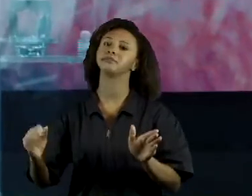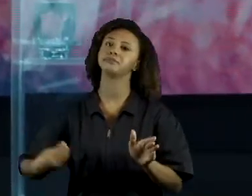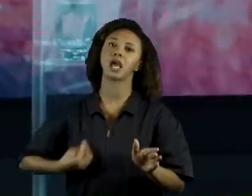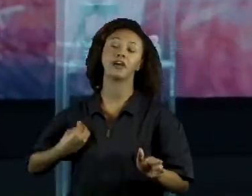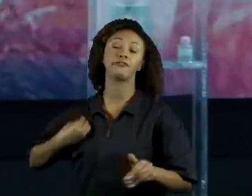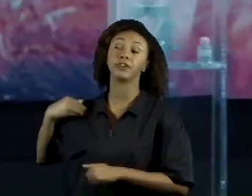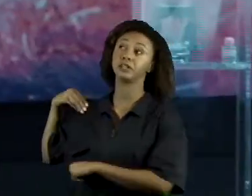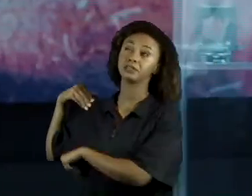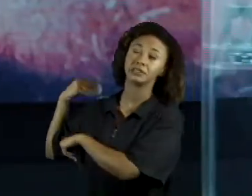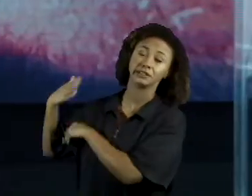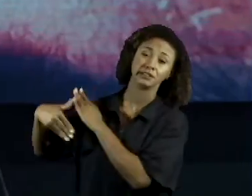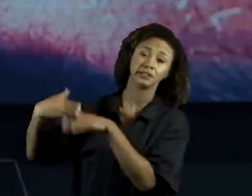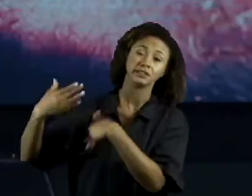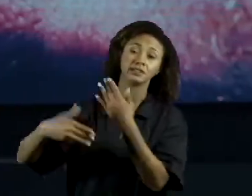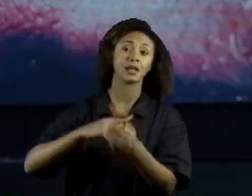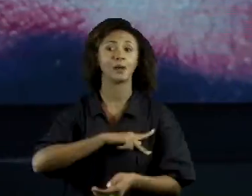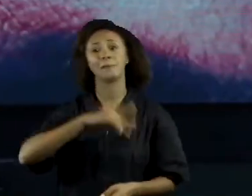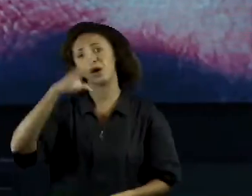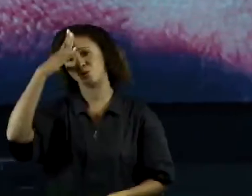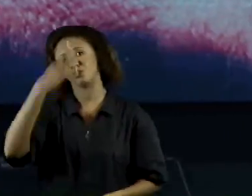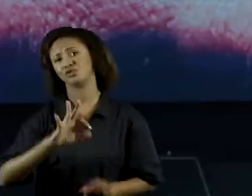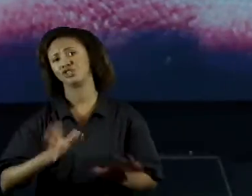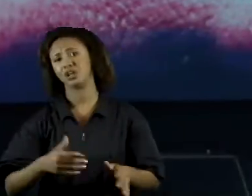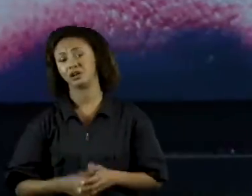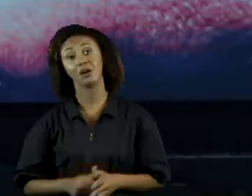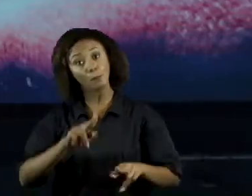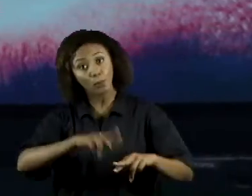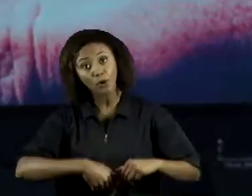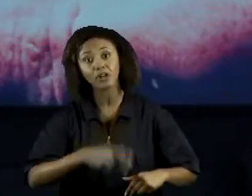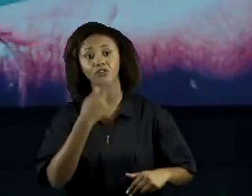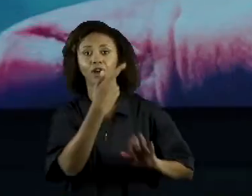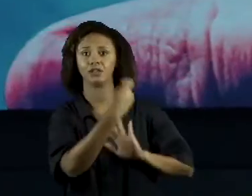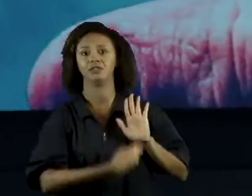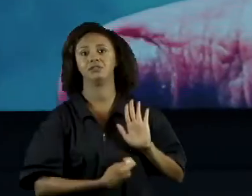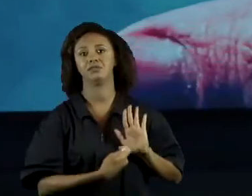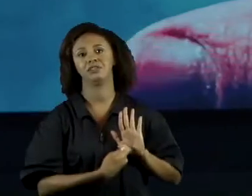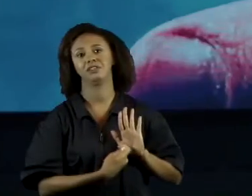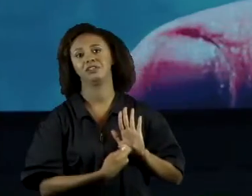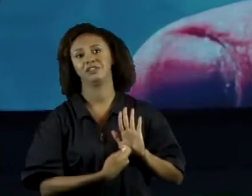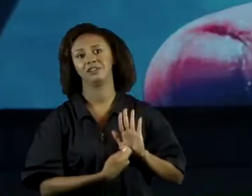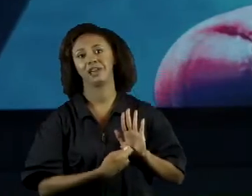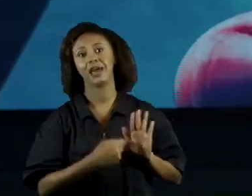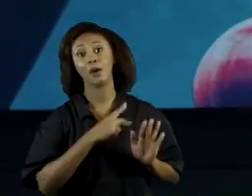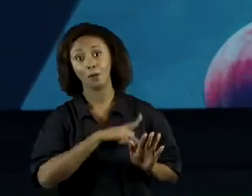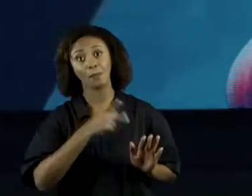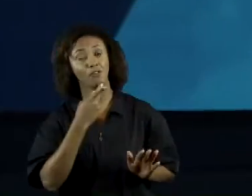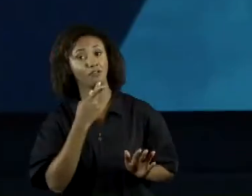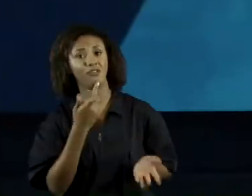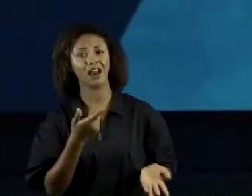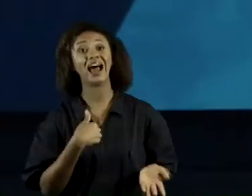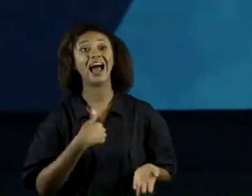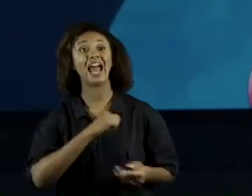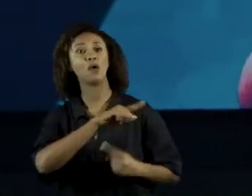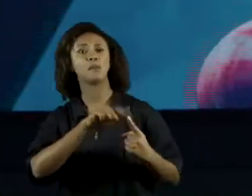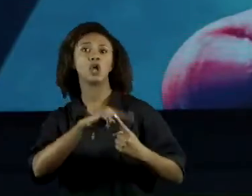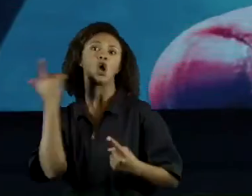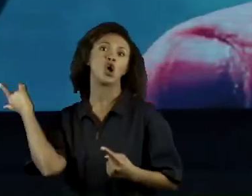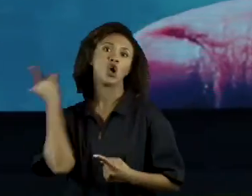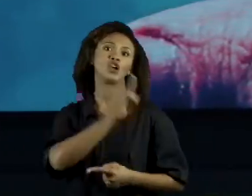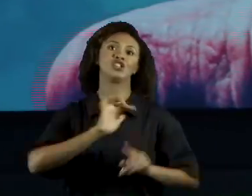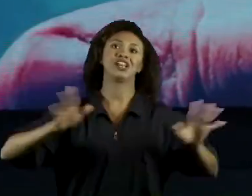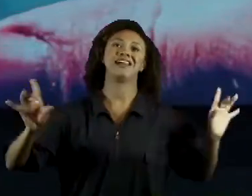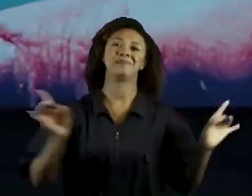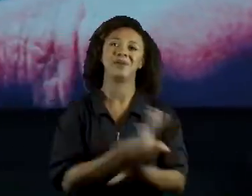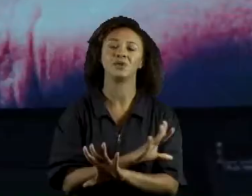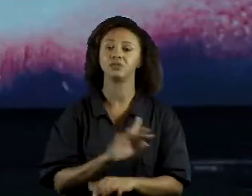É isso que Paulo sabia. Não que eu já tenha alcançado. Porque tem muita gente que começa bem, mas acaba mal. Ele